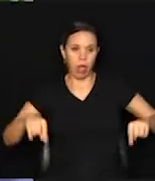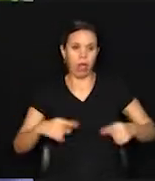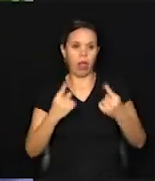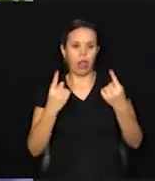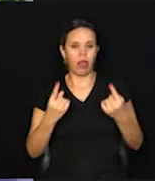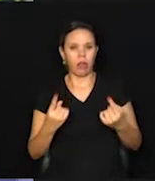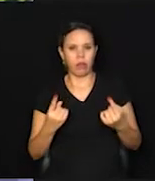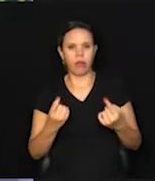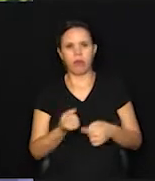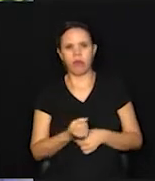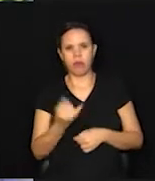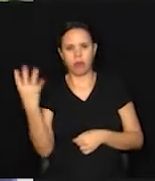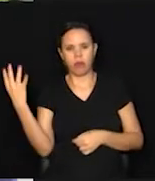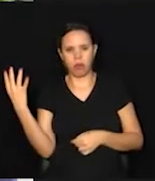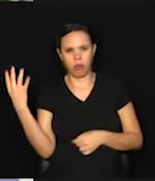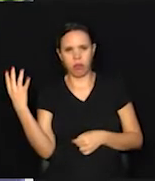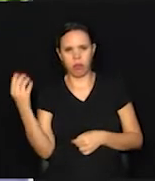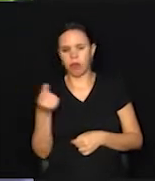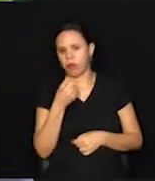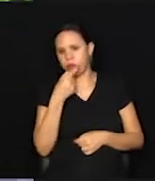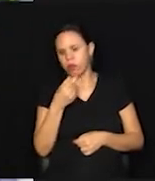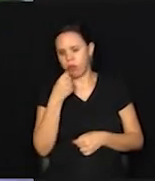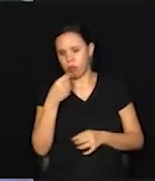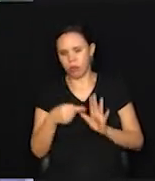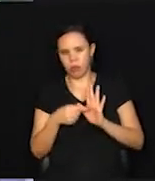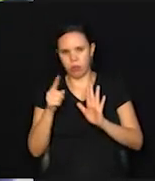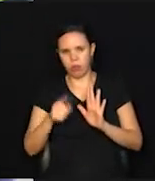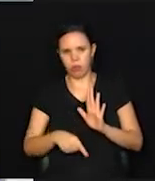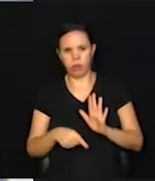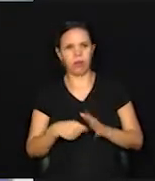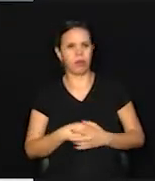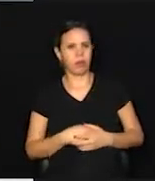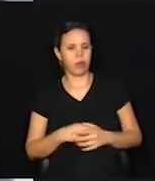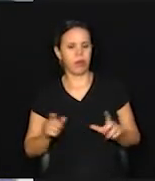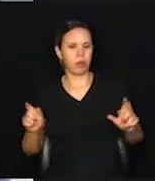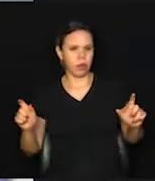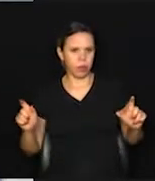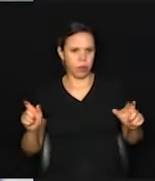dessas centenas e centenas de medicamentos que mostraram capacidade de redução